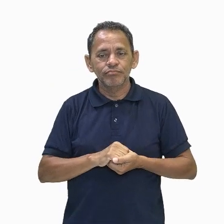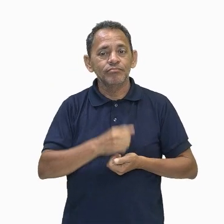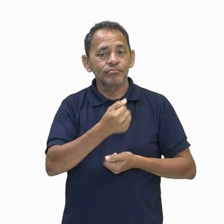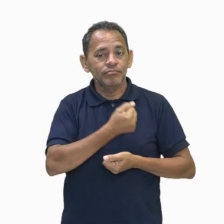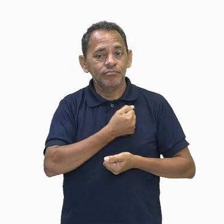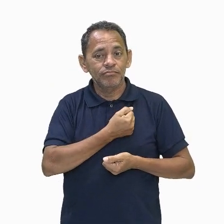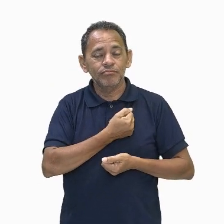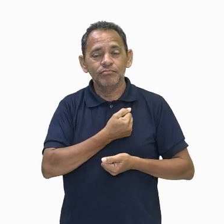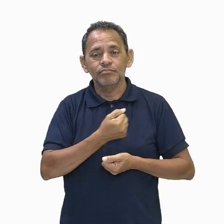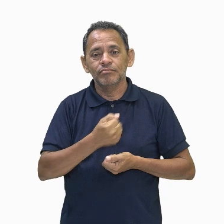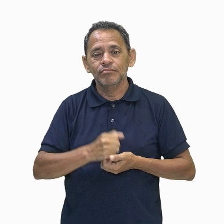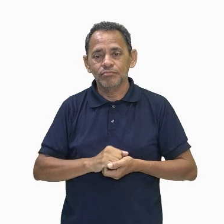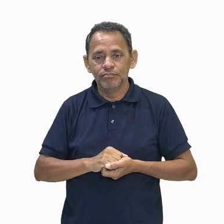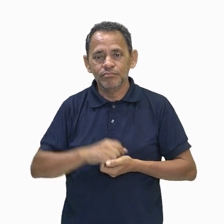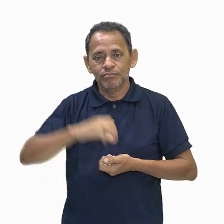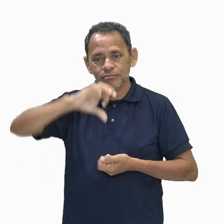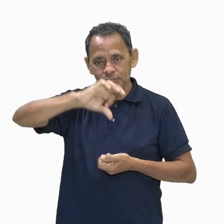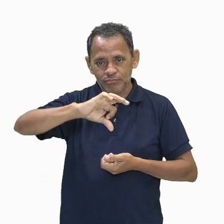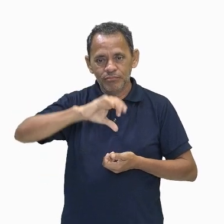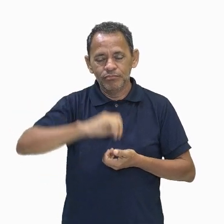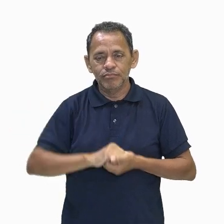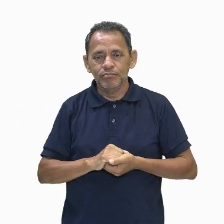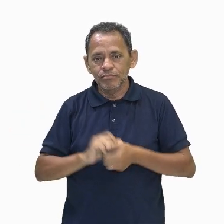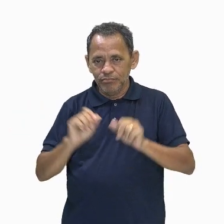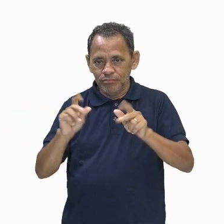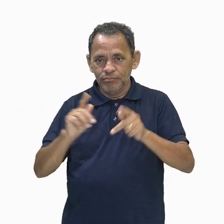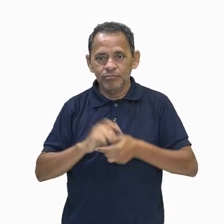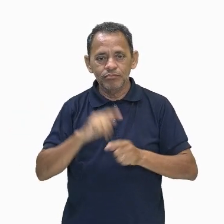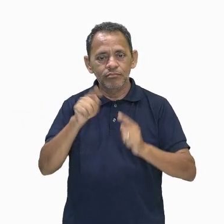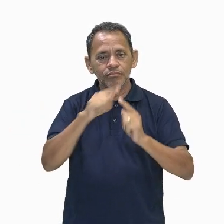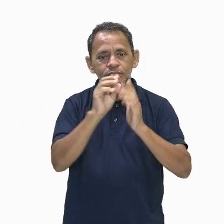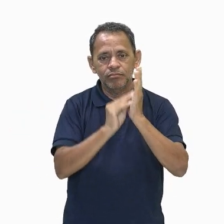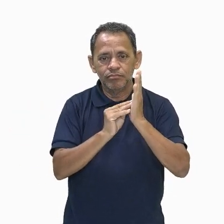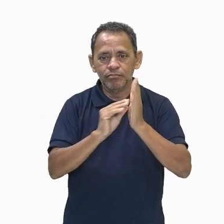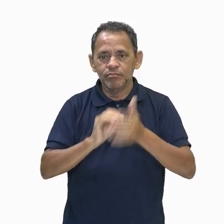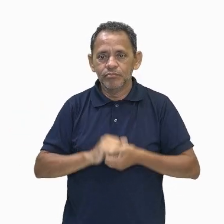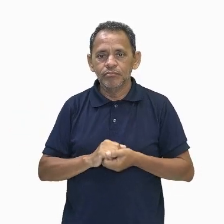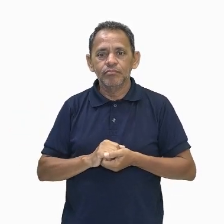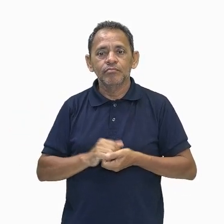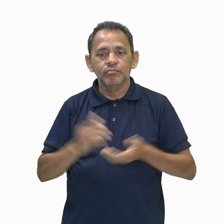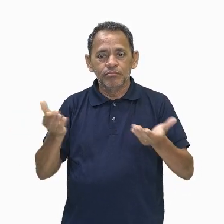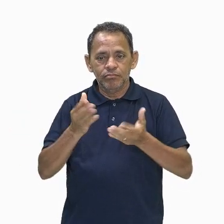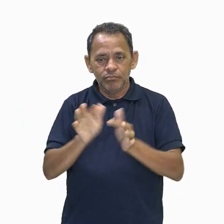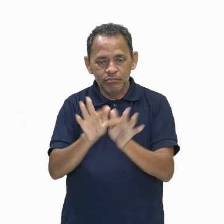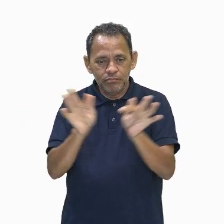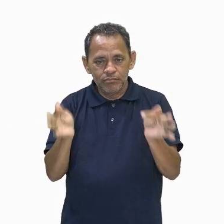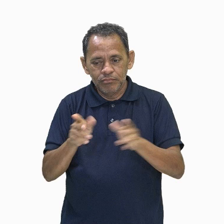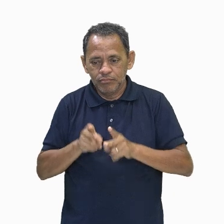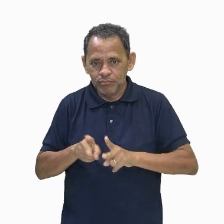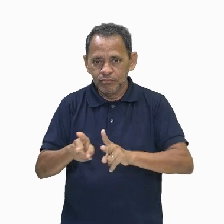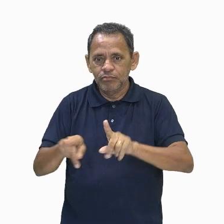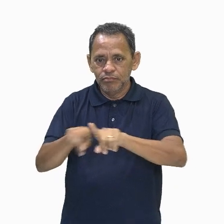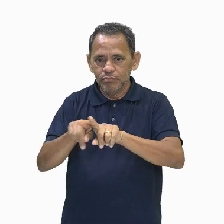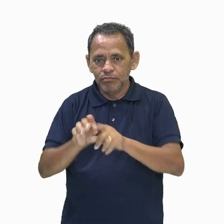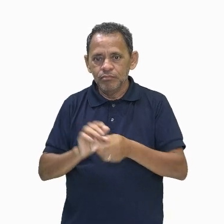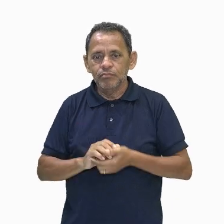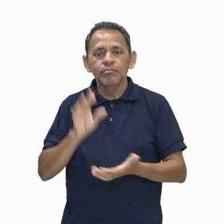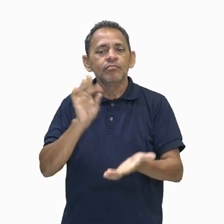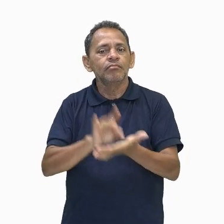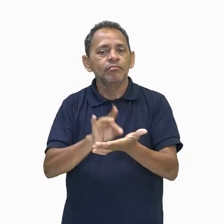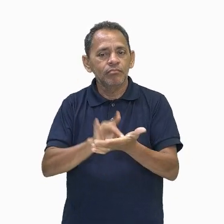aula de número 9, ok? Objeto de conhecimento, presente simples e contínuo, formas